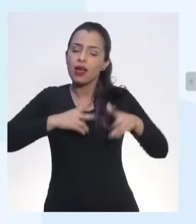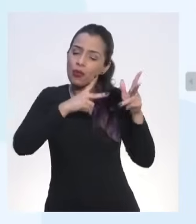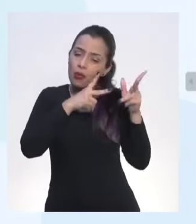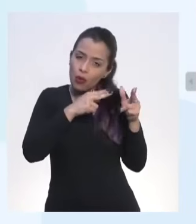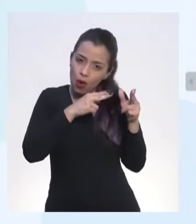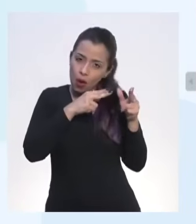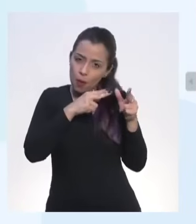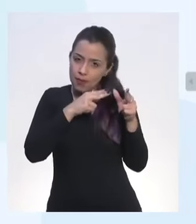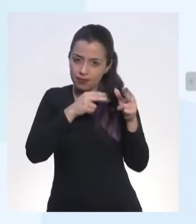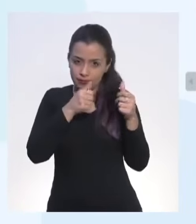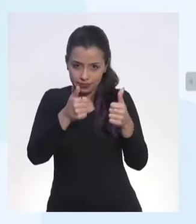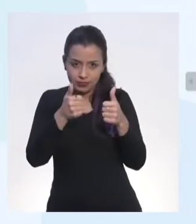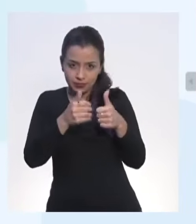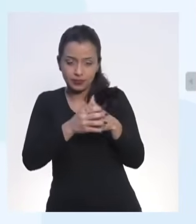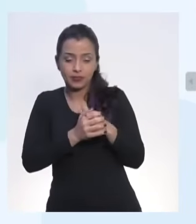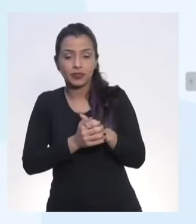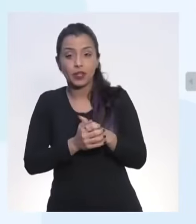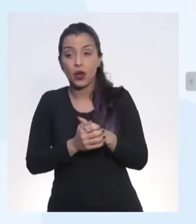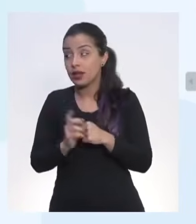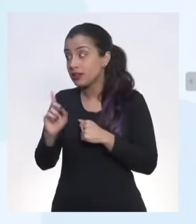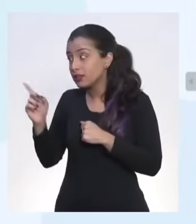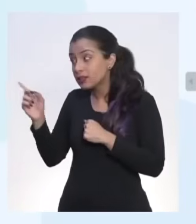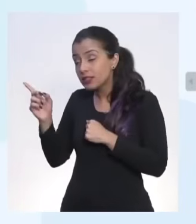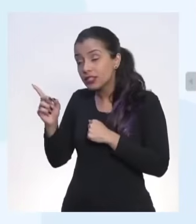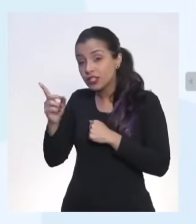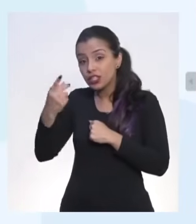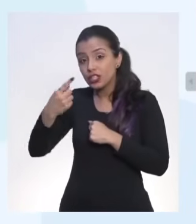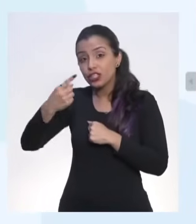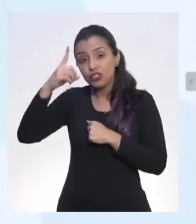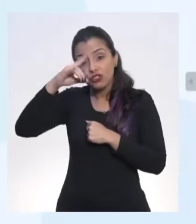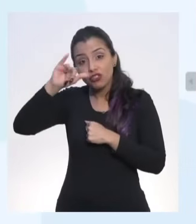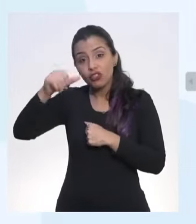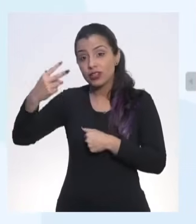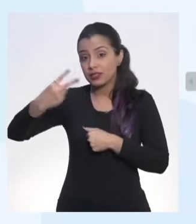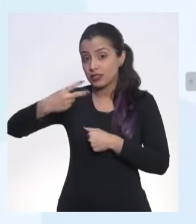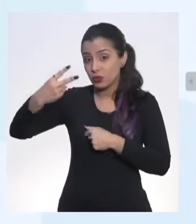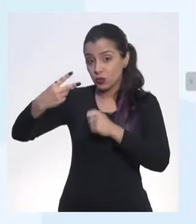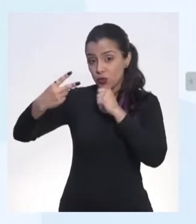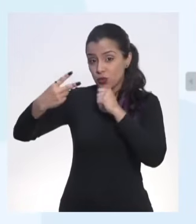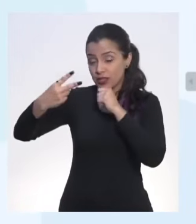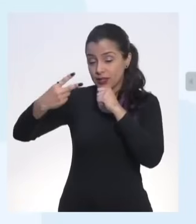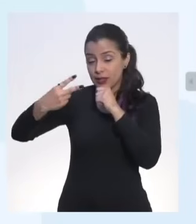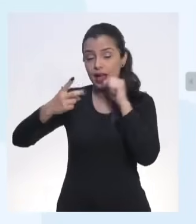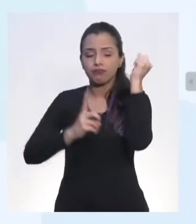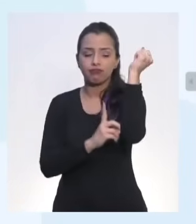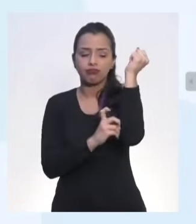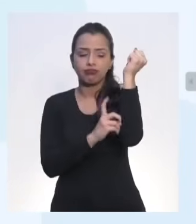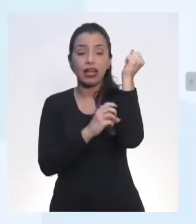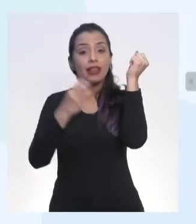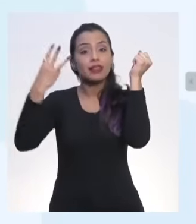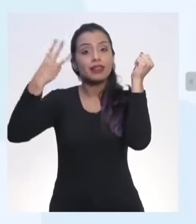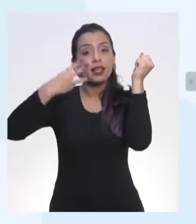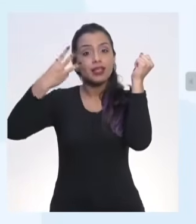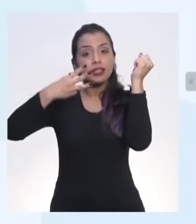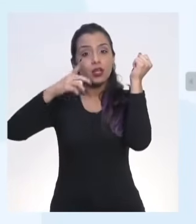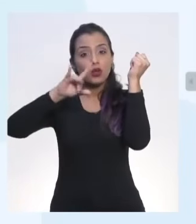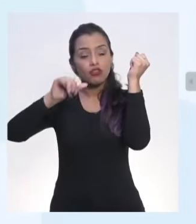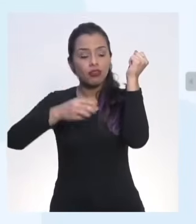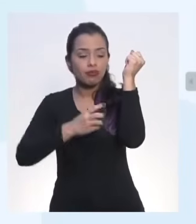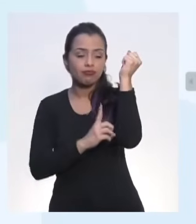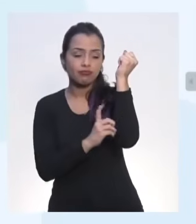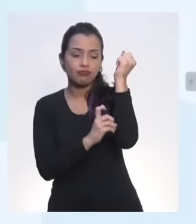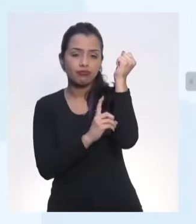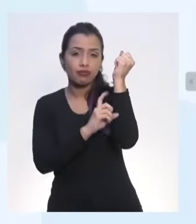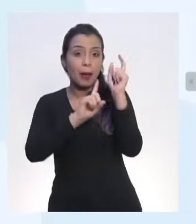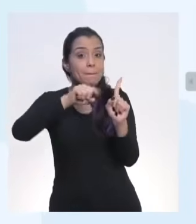fazer esse controle. Então aqui estou no segundo dia, ok? Beleza. Aí eu subo no terceiro dia, eu subo mais 2. Então, a partir de 2 metros, que é onde